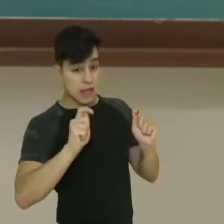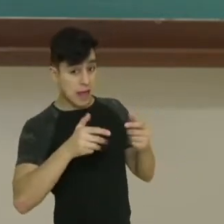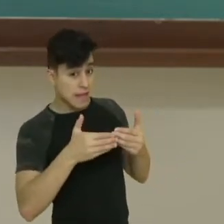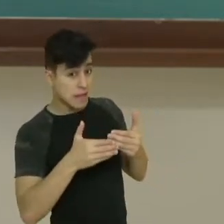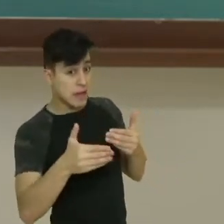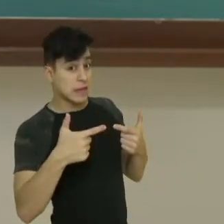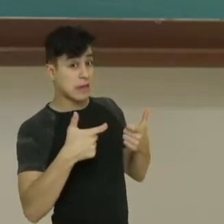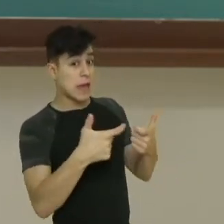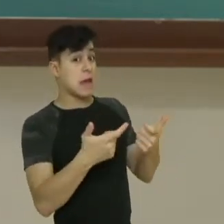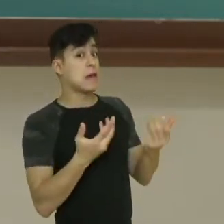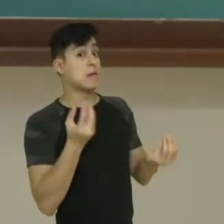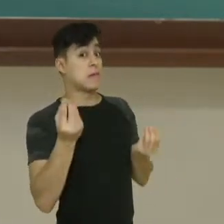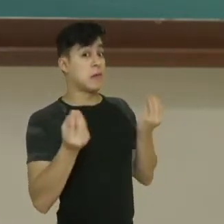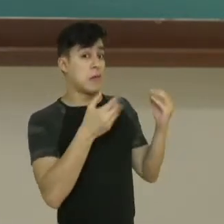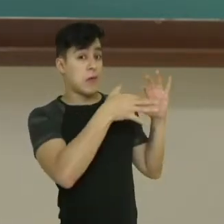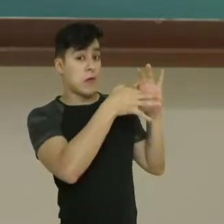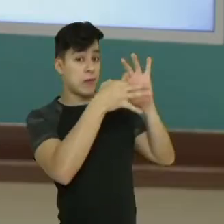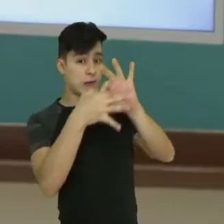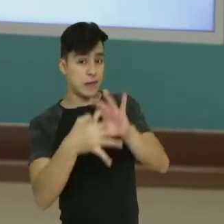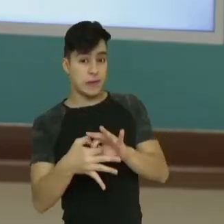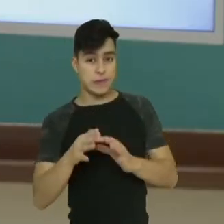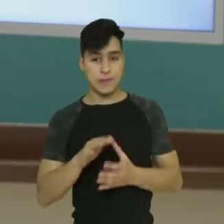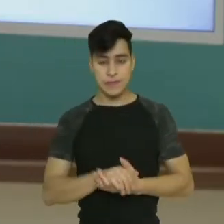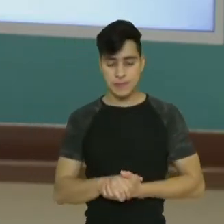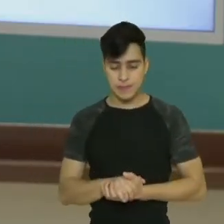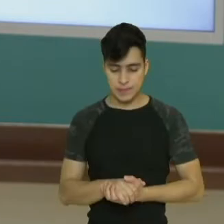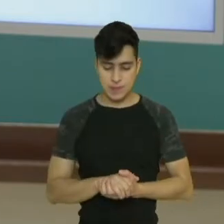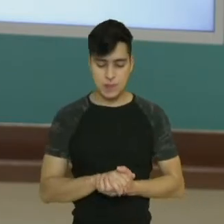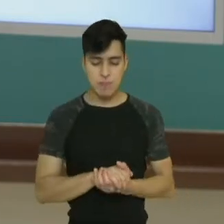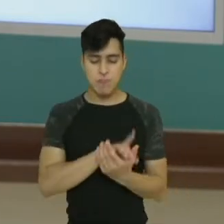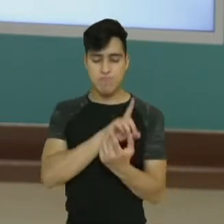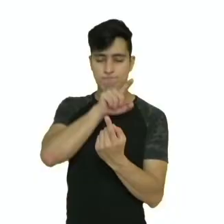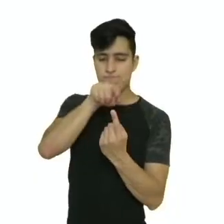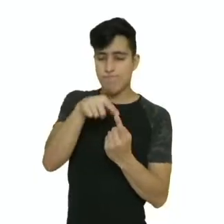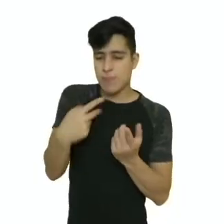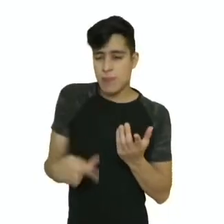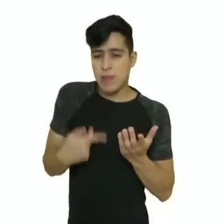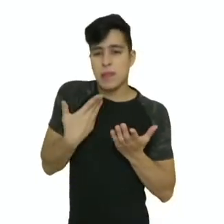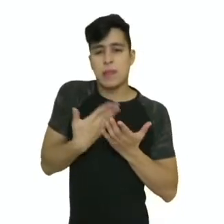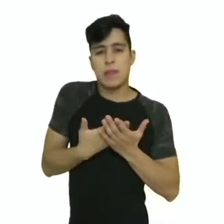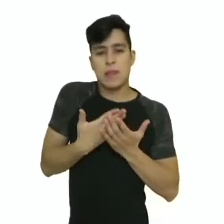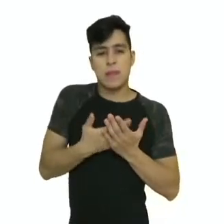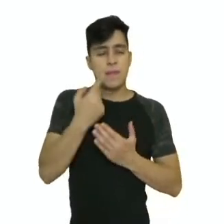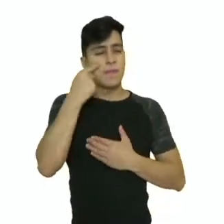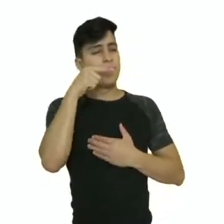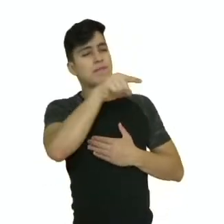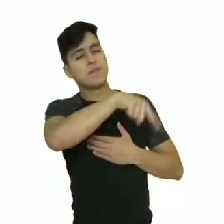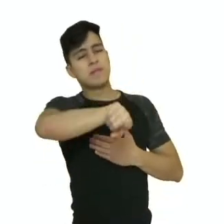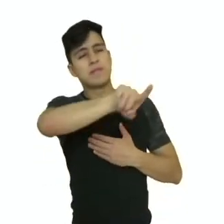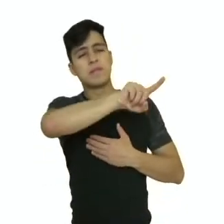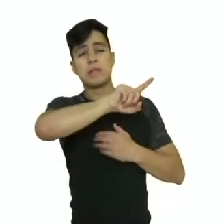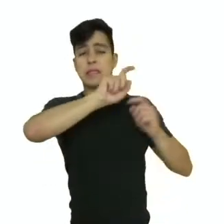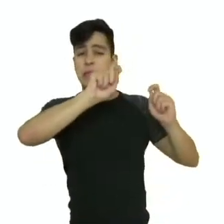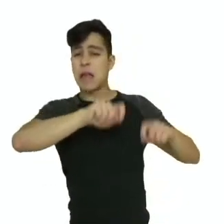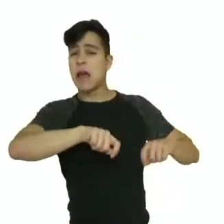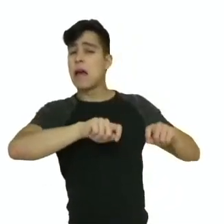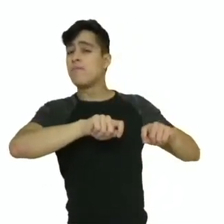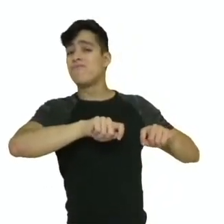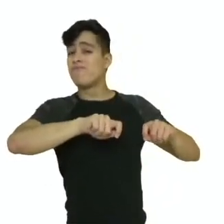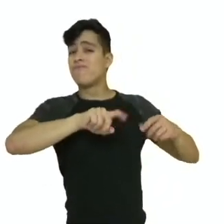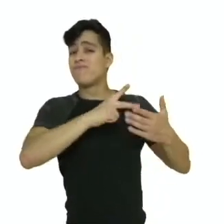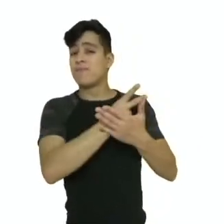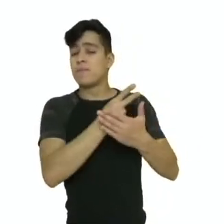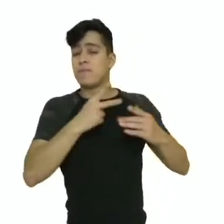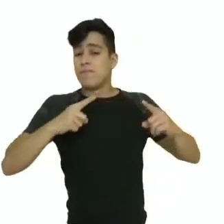ver então? Vamos lá. Objetivos então desta aula serão identificar causas possíveis para